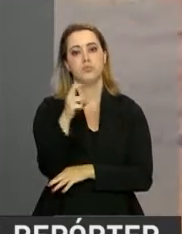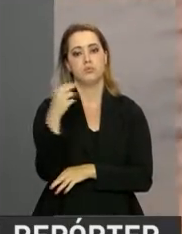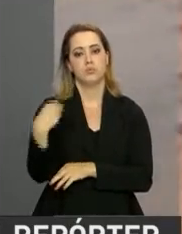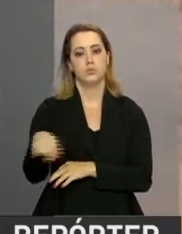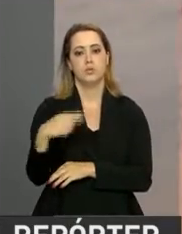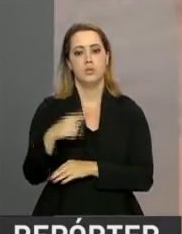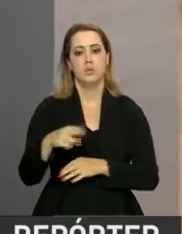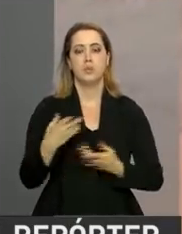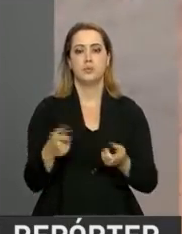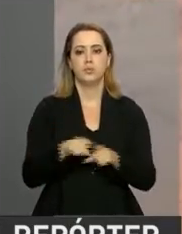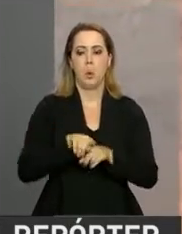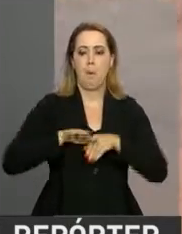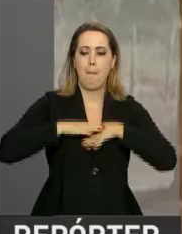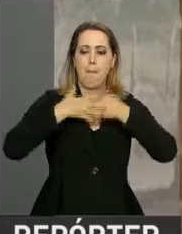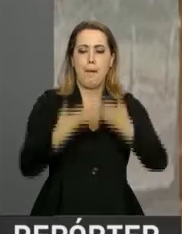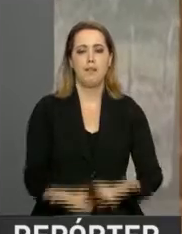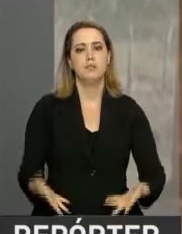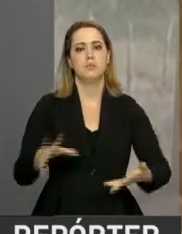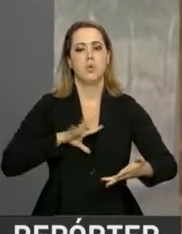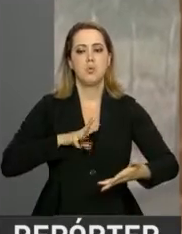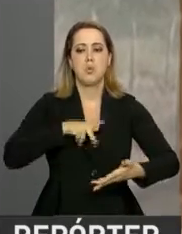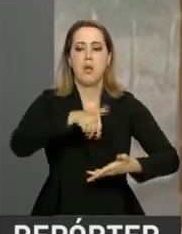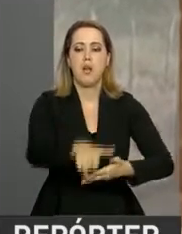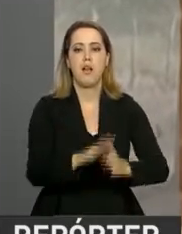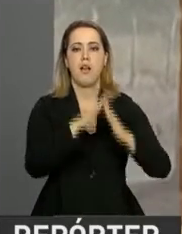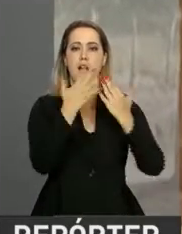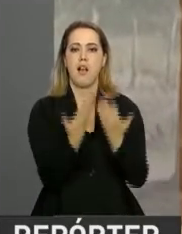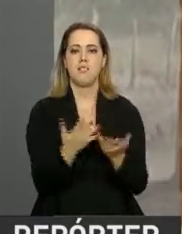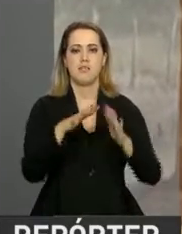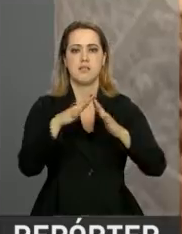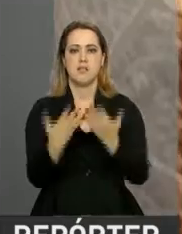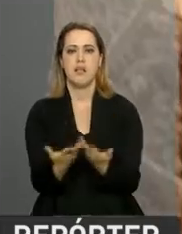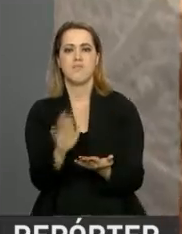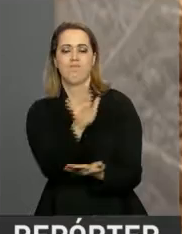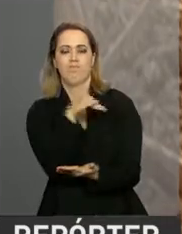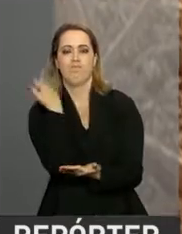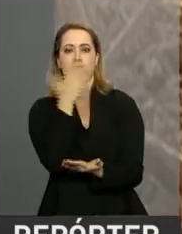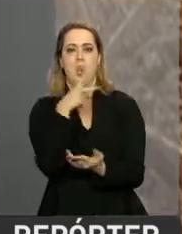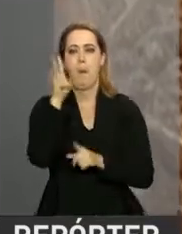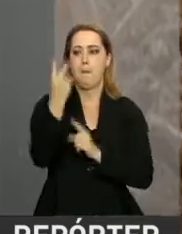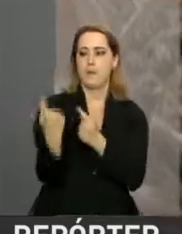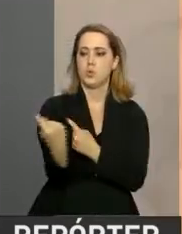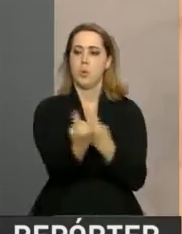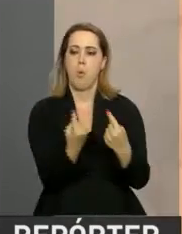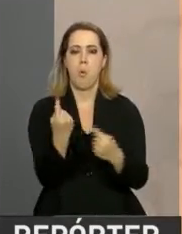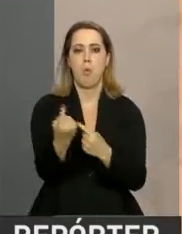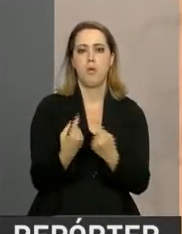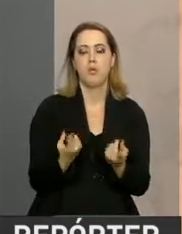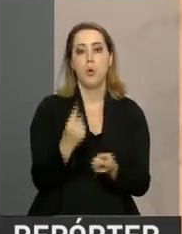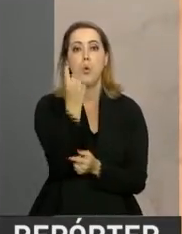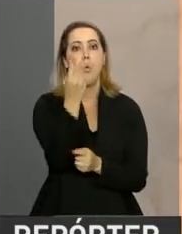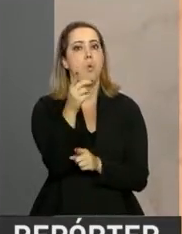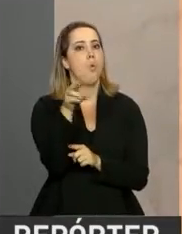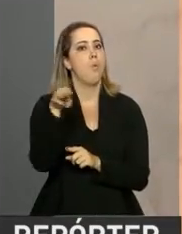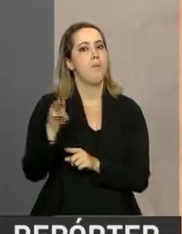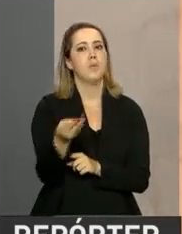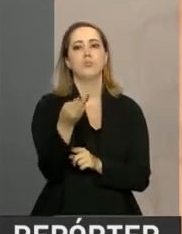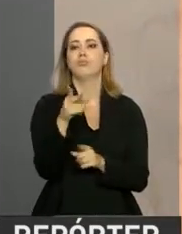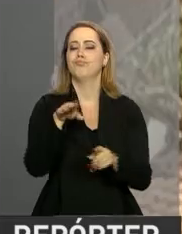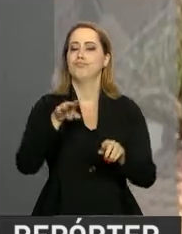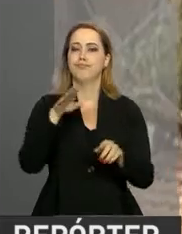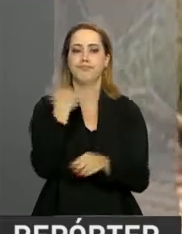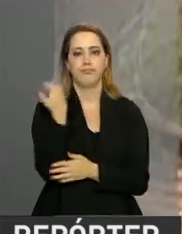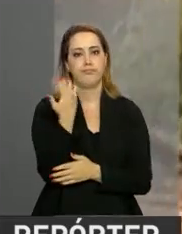a barragem de Fundão se rompeu, levando casas, arrastando gente. Quem estava ali, em um minuto, deixou de